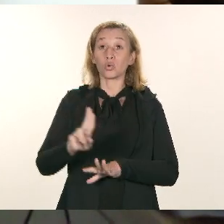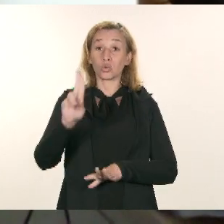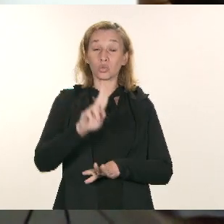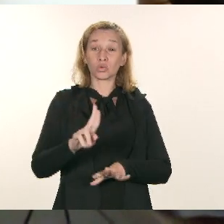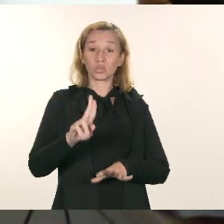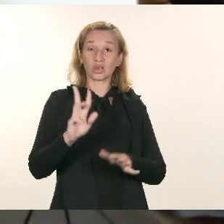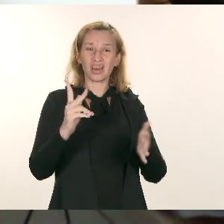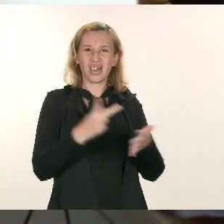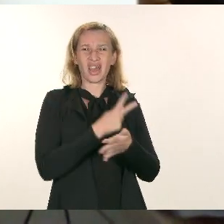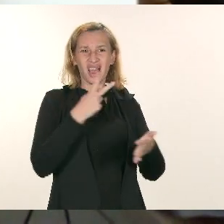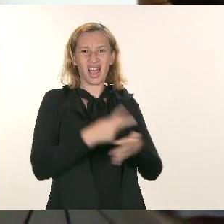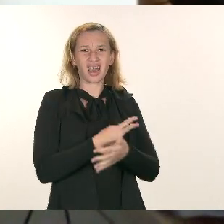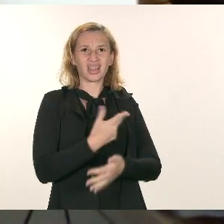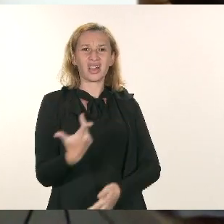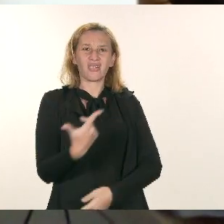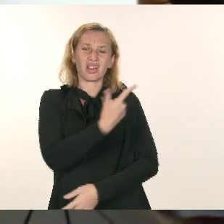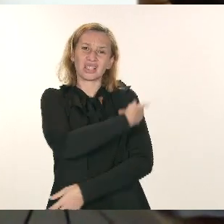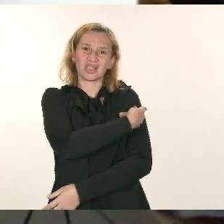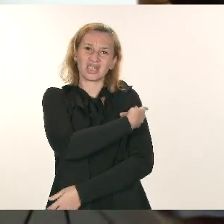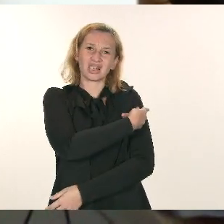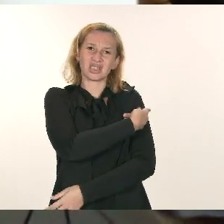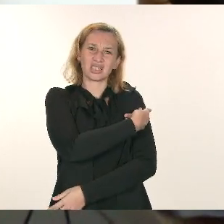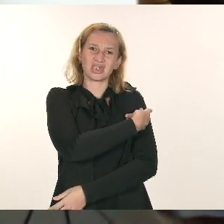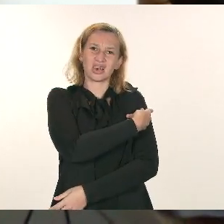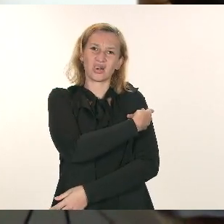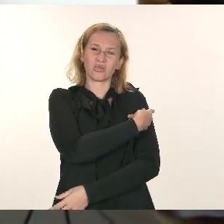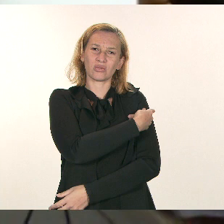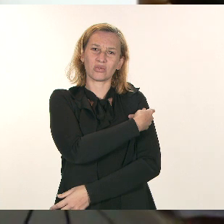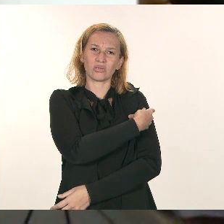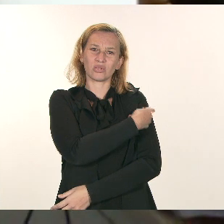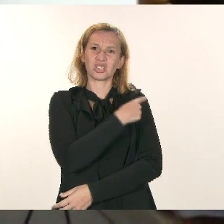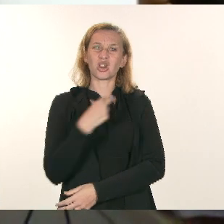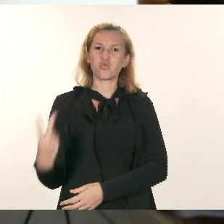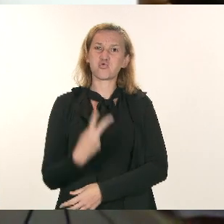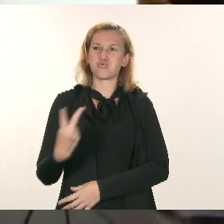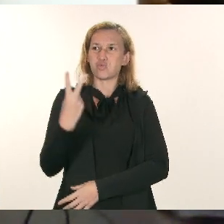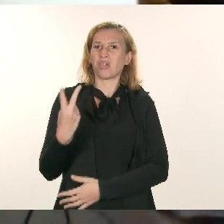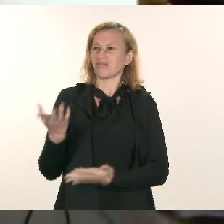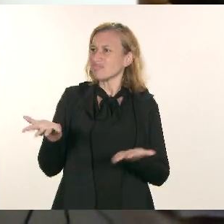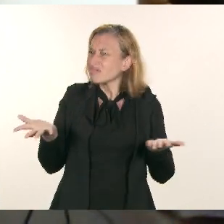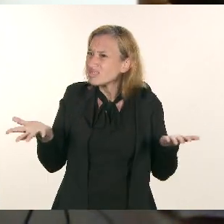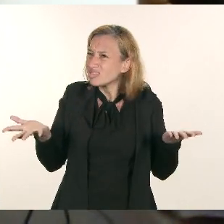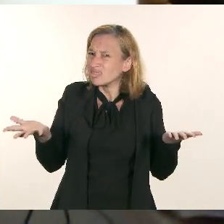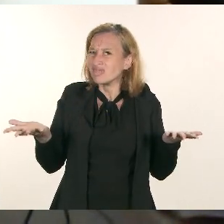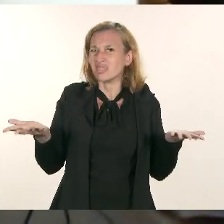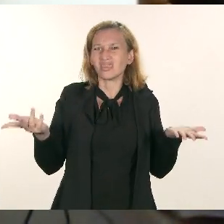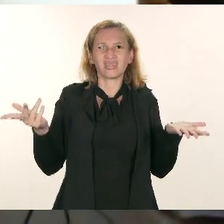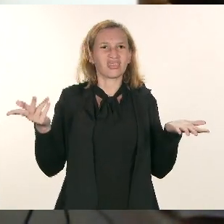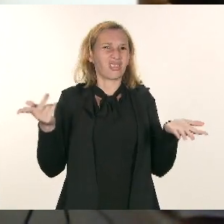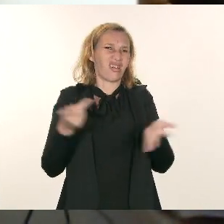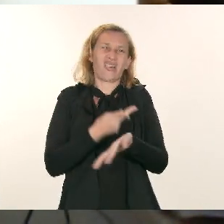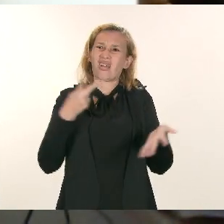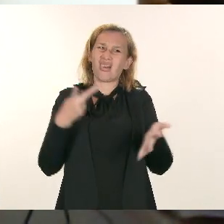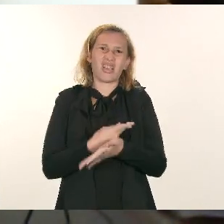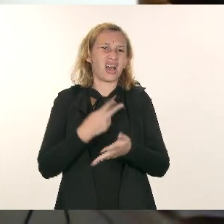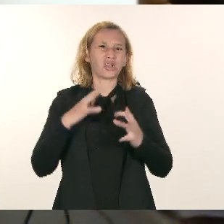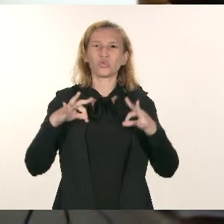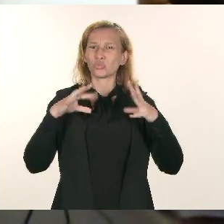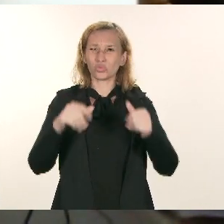vento. Isso é uma posição criminosa. Tudo isso